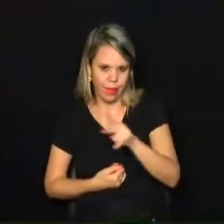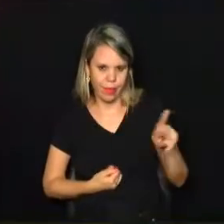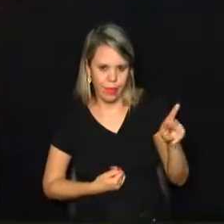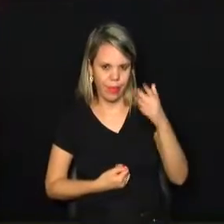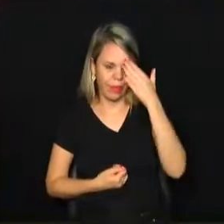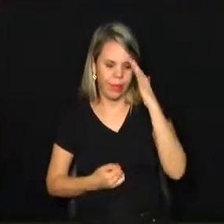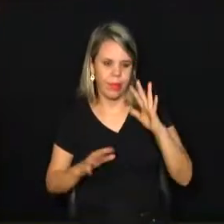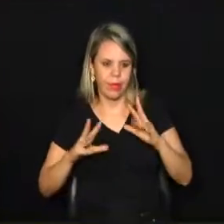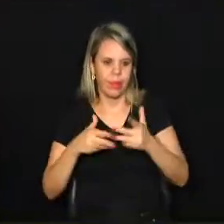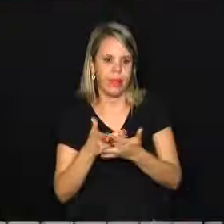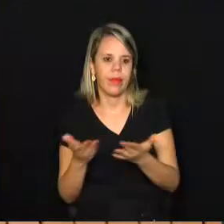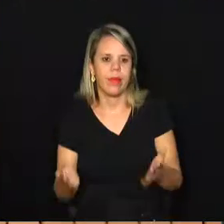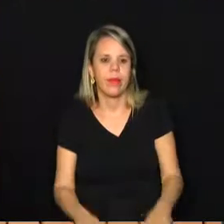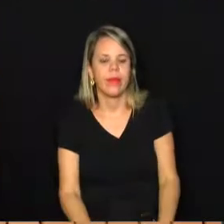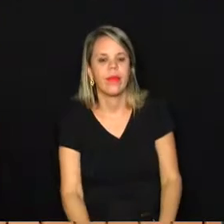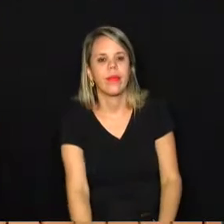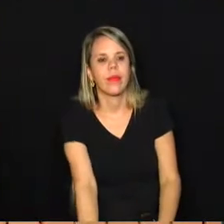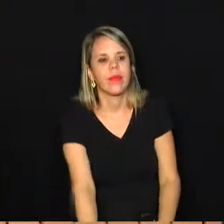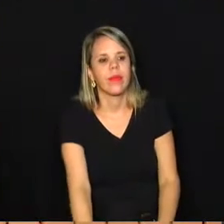a todos.